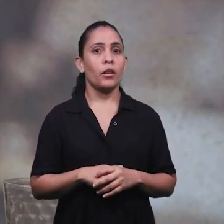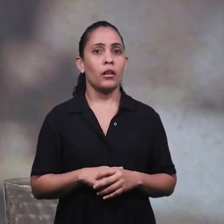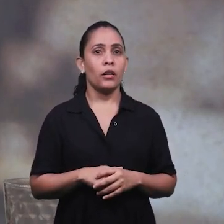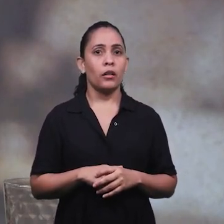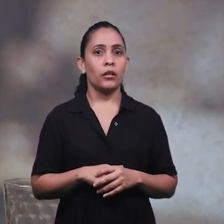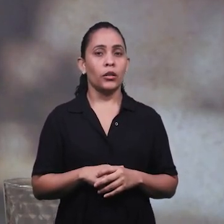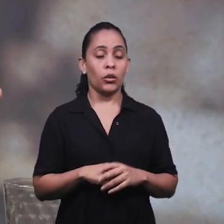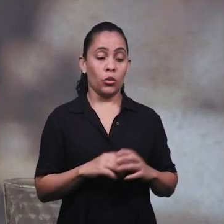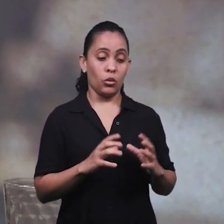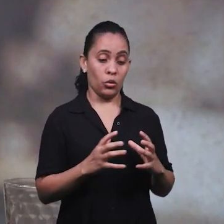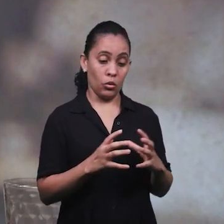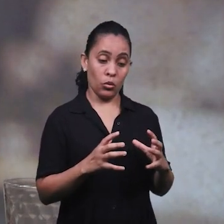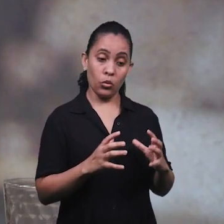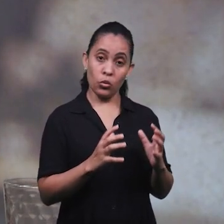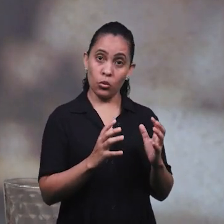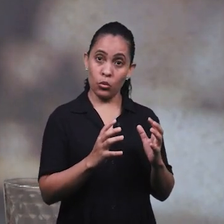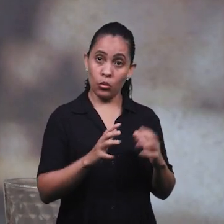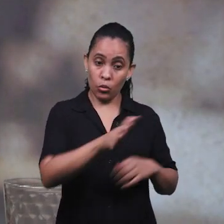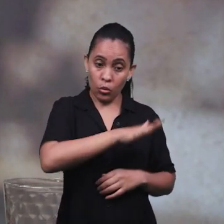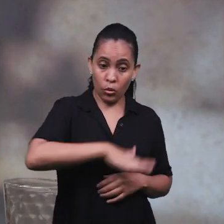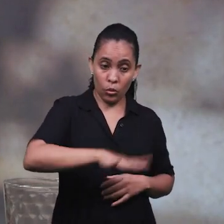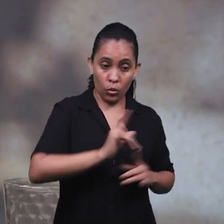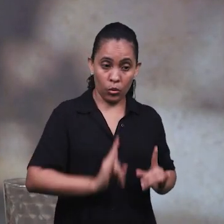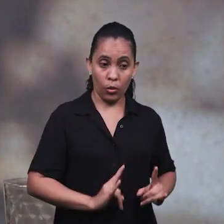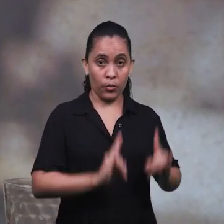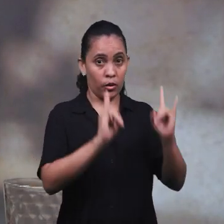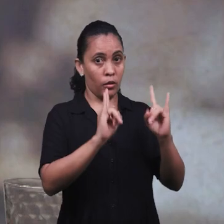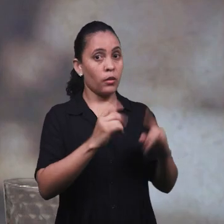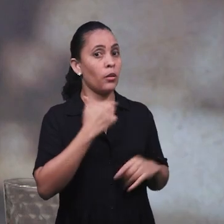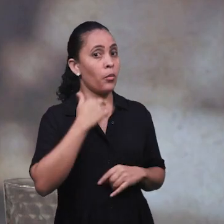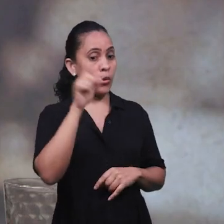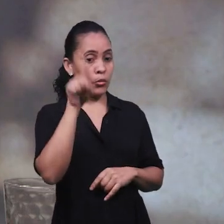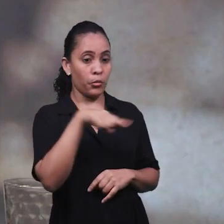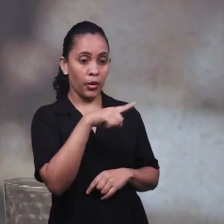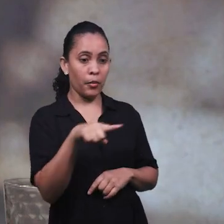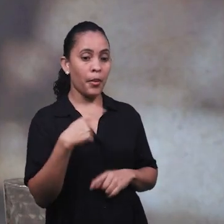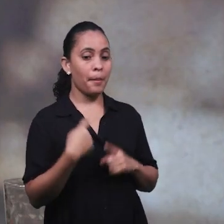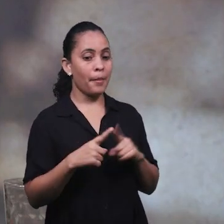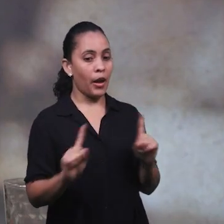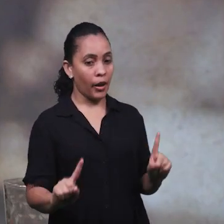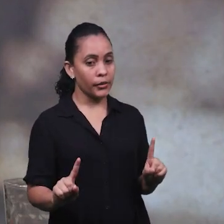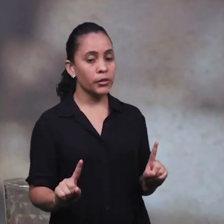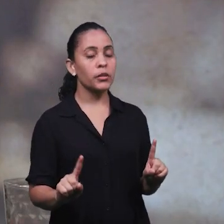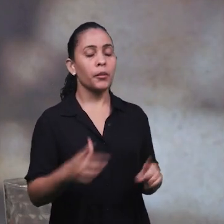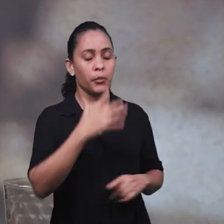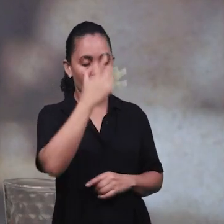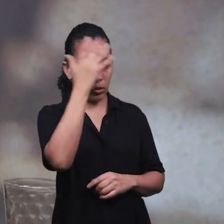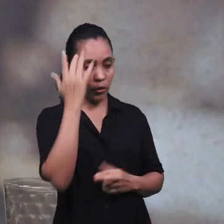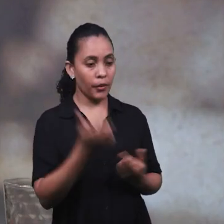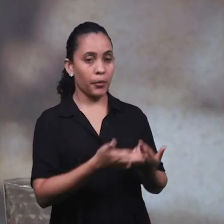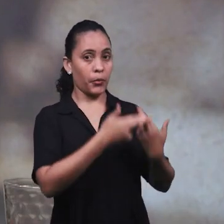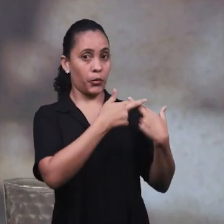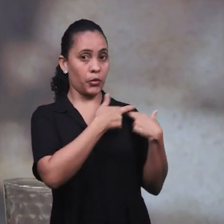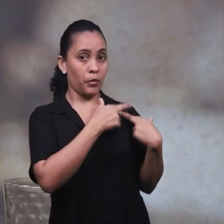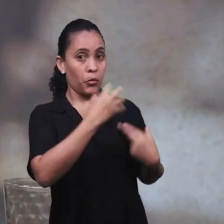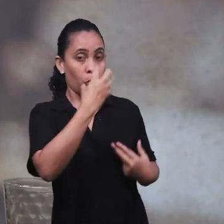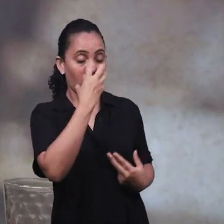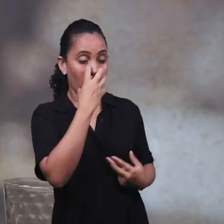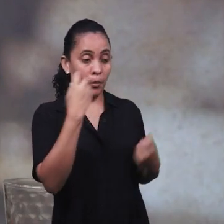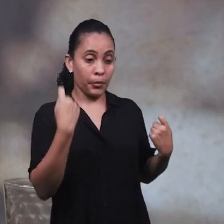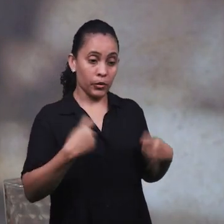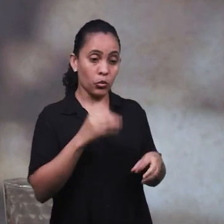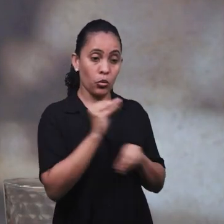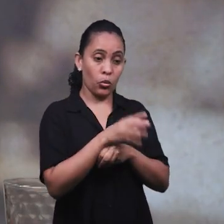que o condomínio não pode proibir, mas indicando alguns deveres por parte do dono do animal para garantir